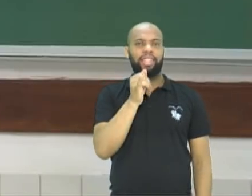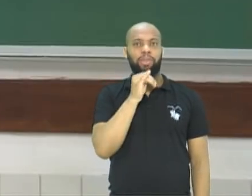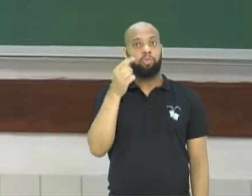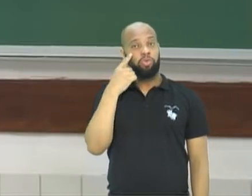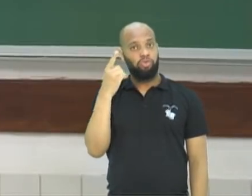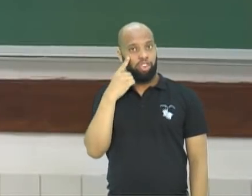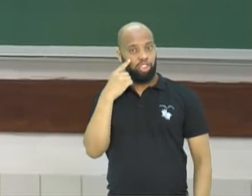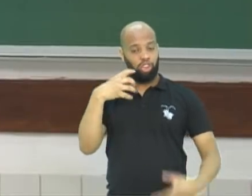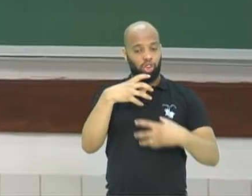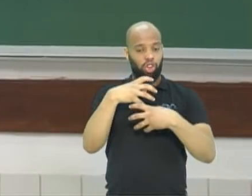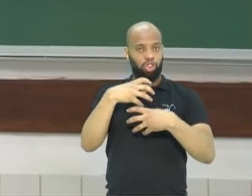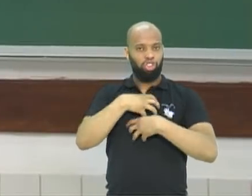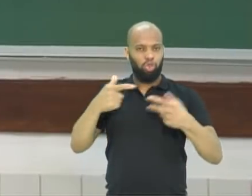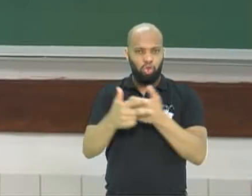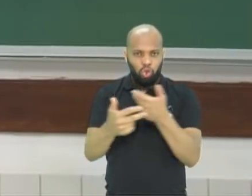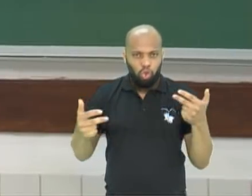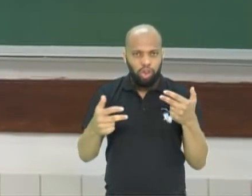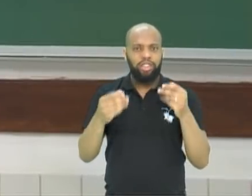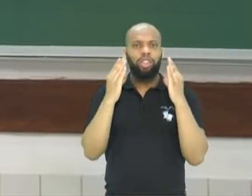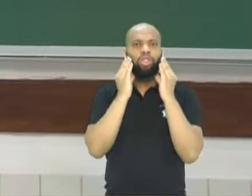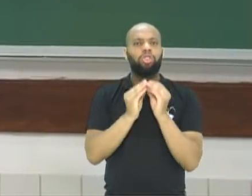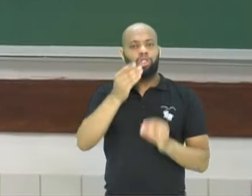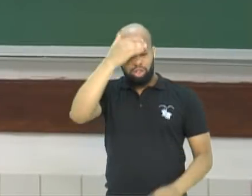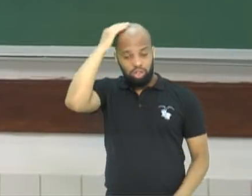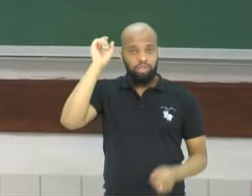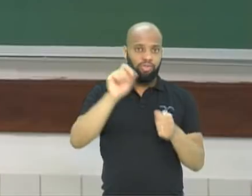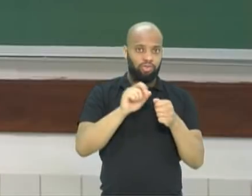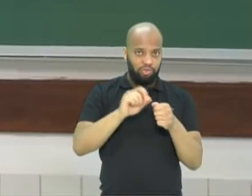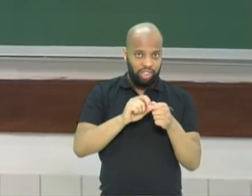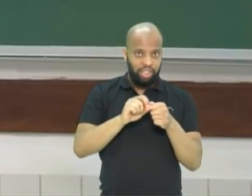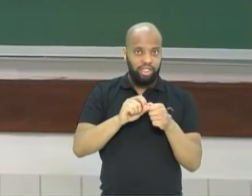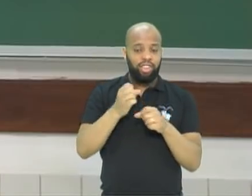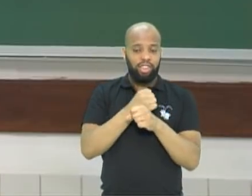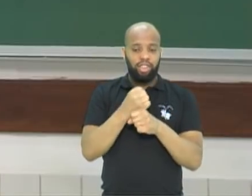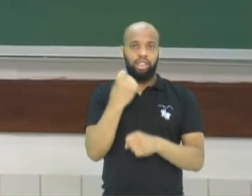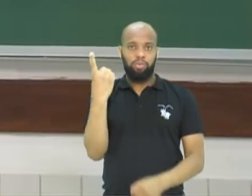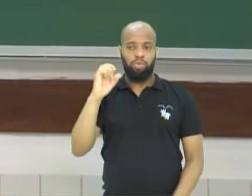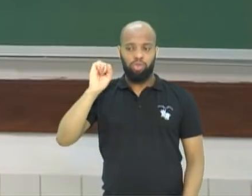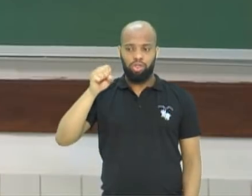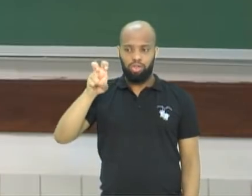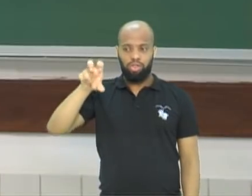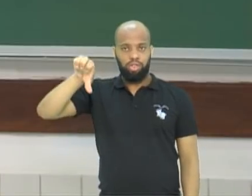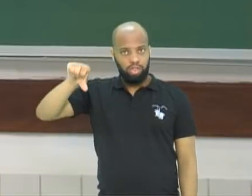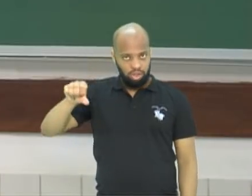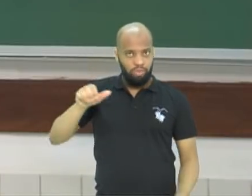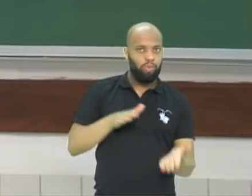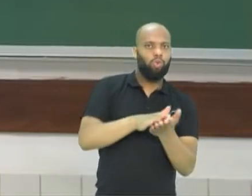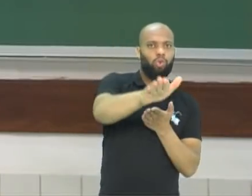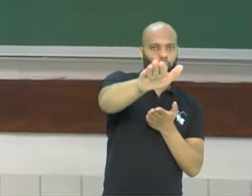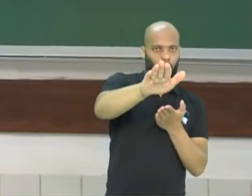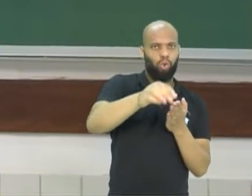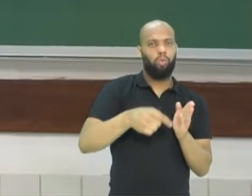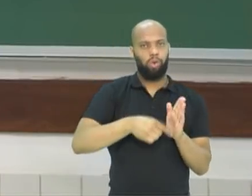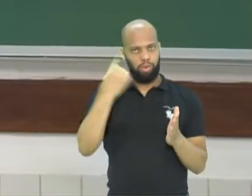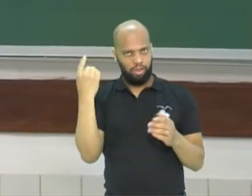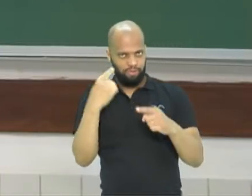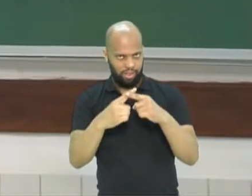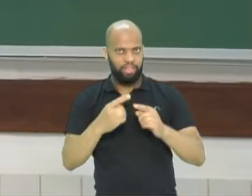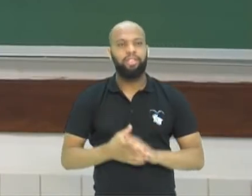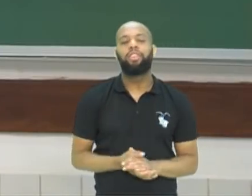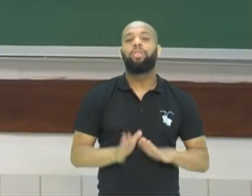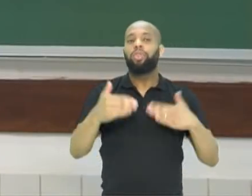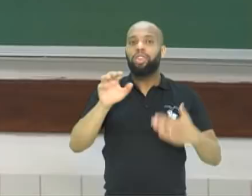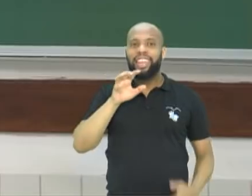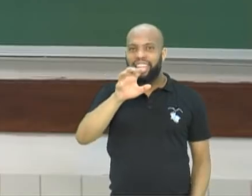obra do Darwin, ele construiu em 1859, ele publicou a primeira obra dele em 1859. E